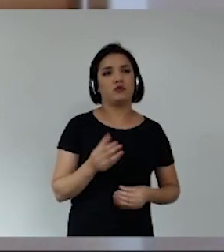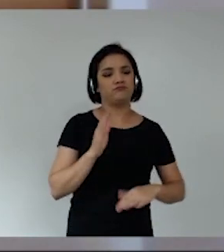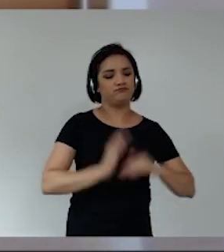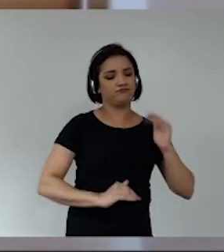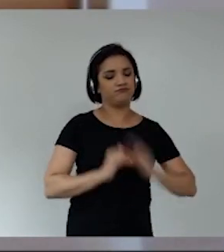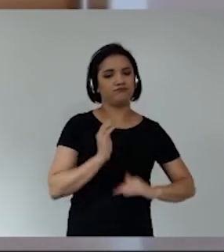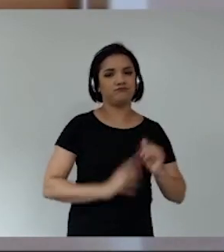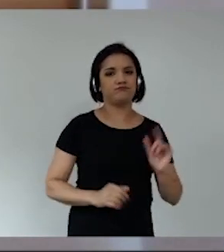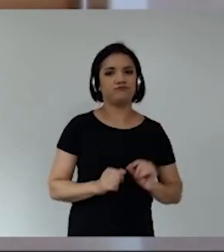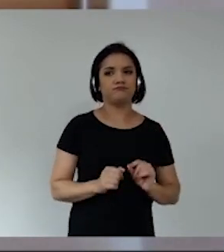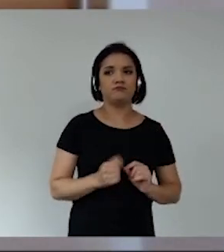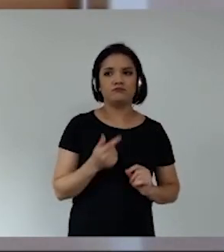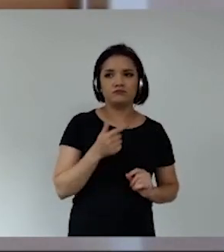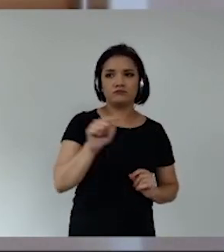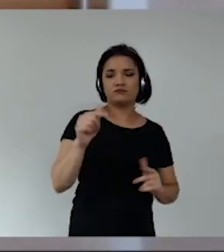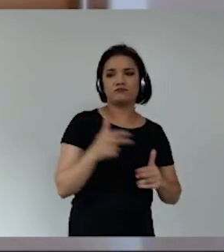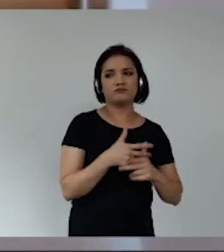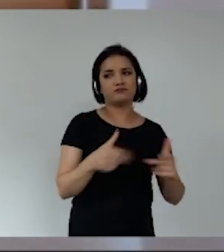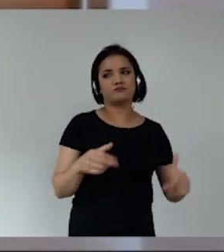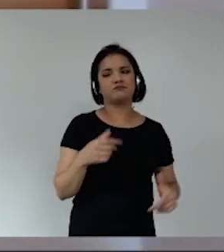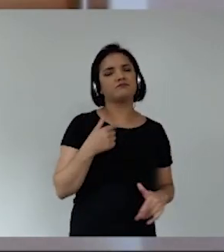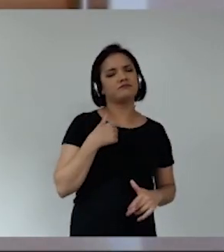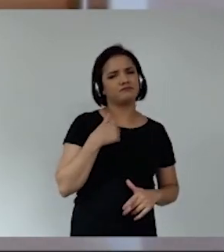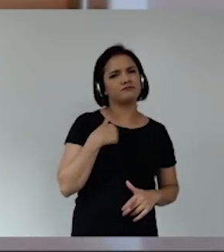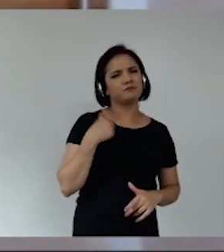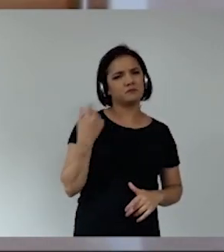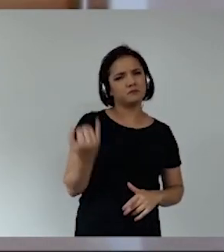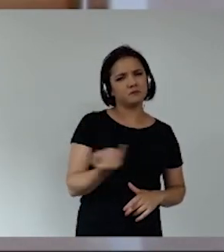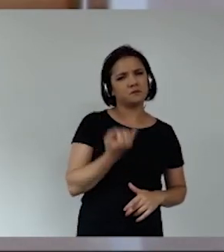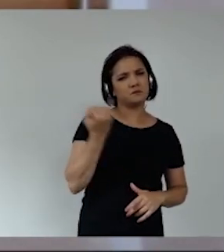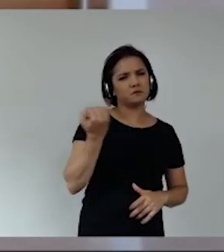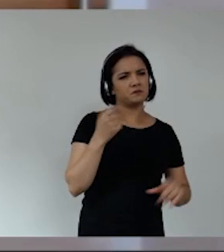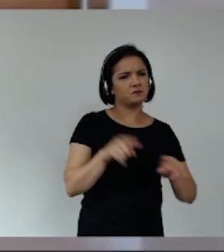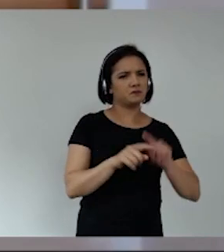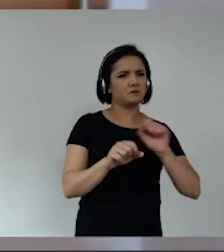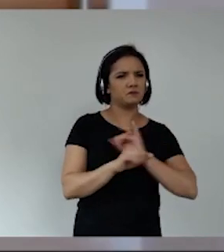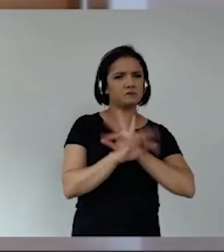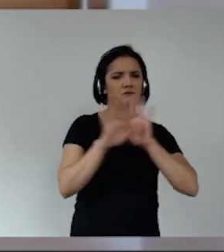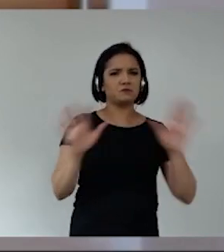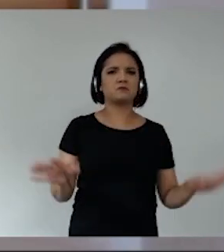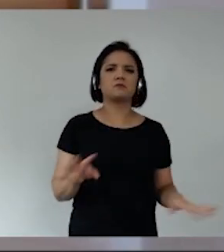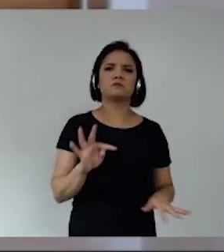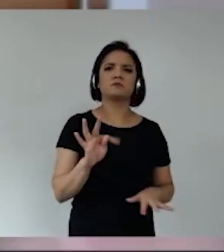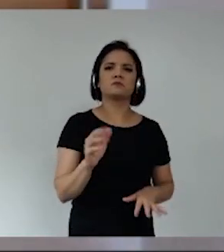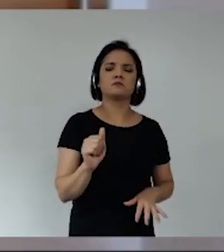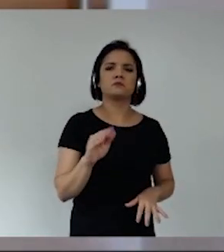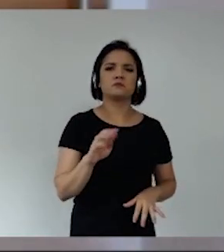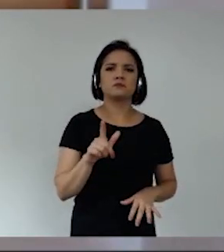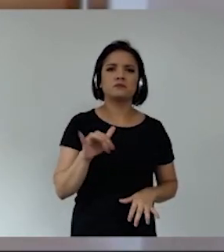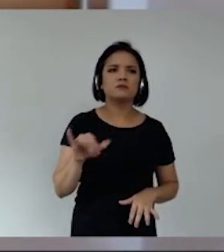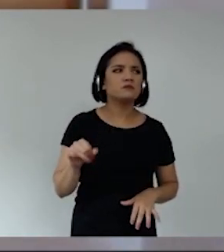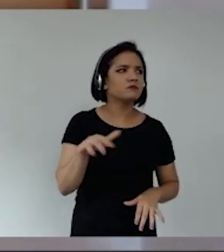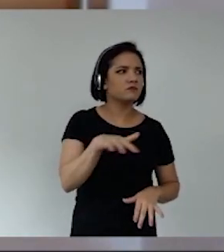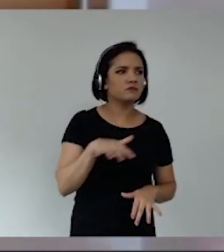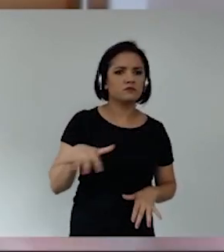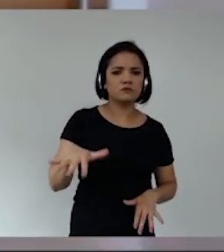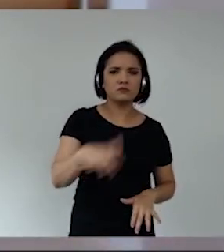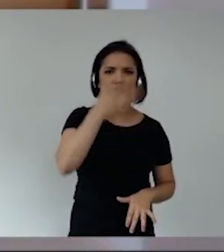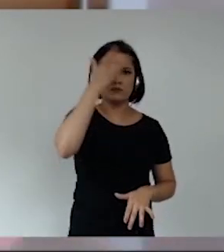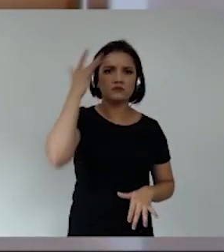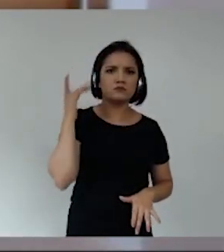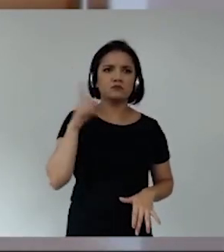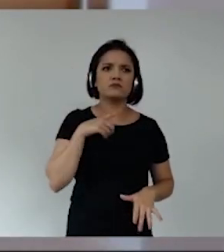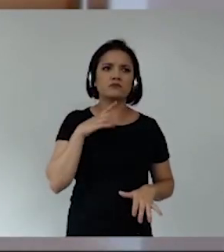Um outro ponto que para mim é bastante claro: os tabelionatos, em geral, são ambientes e núcleos de pessoas